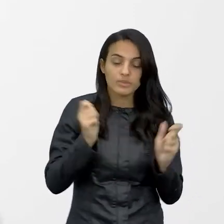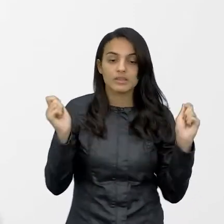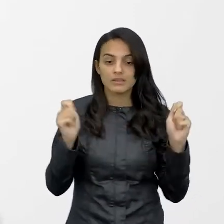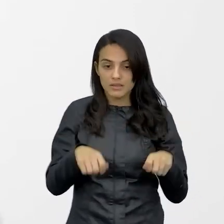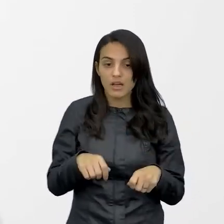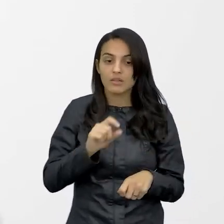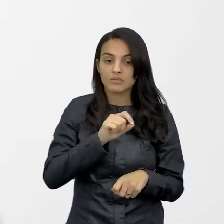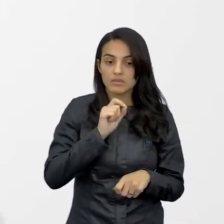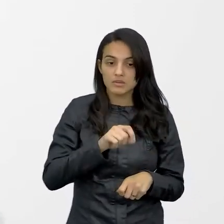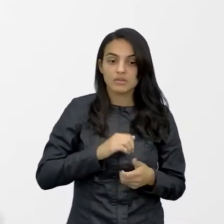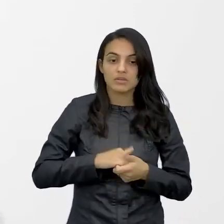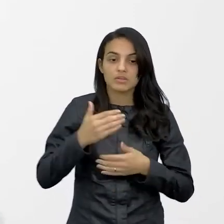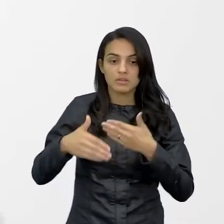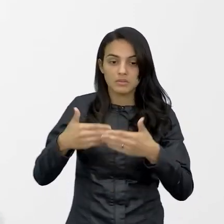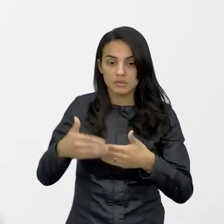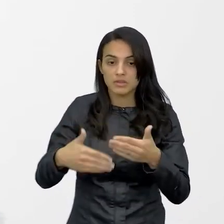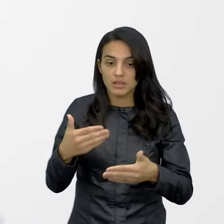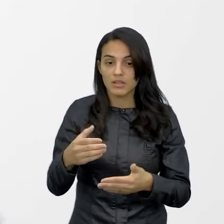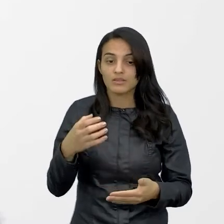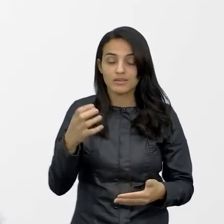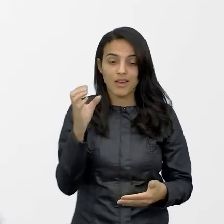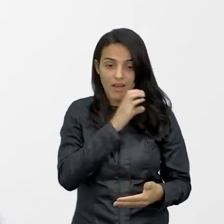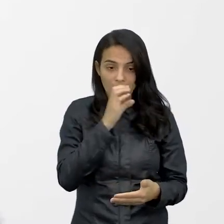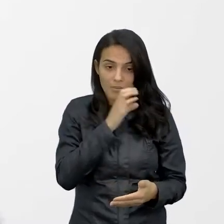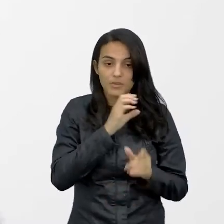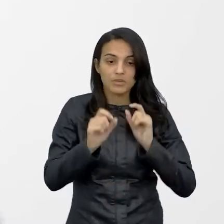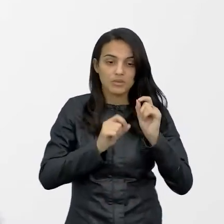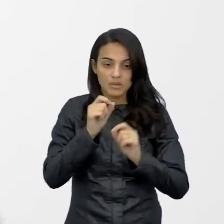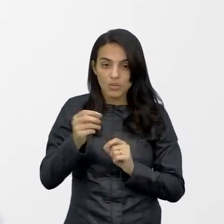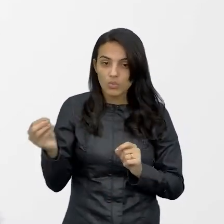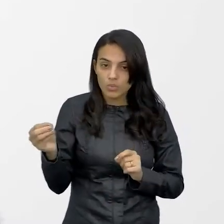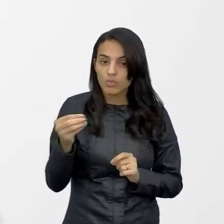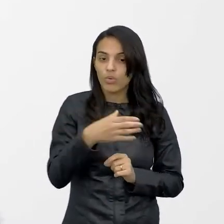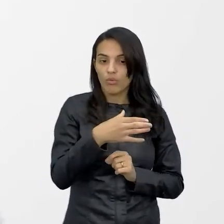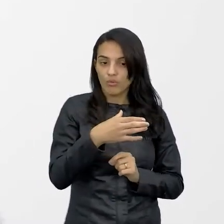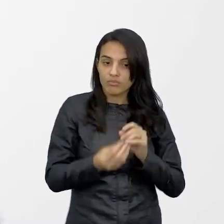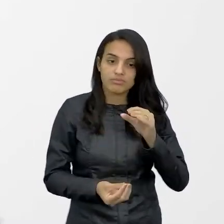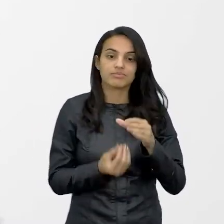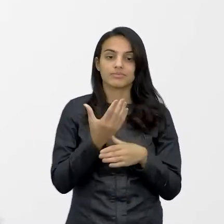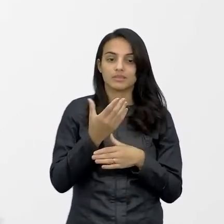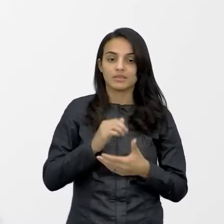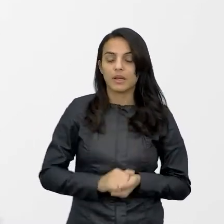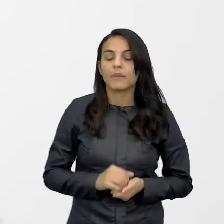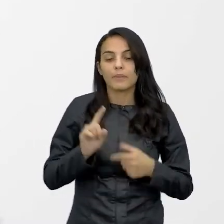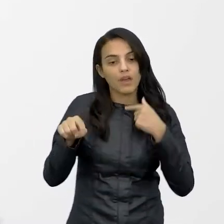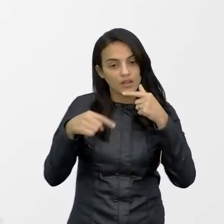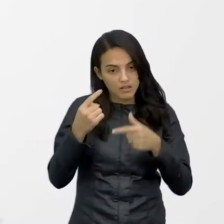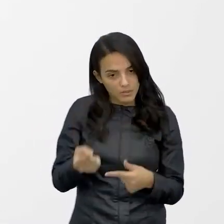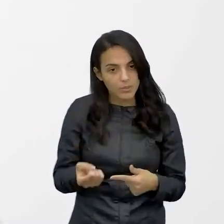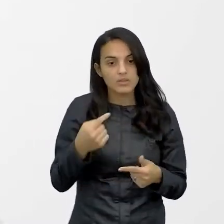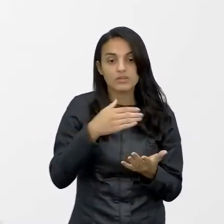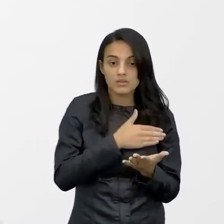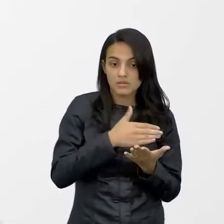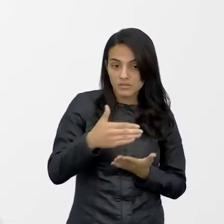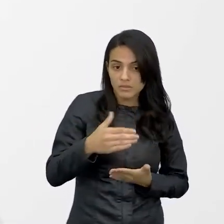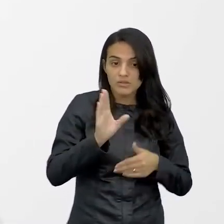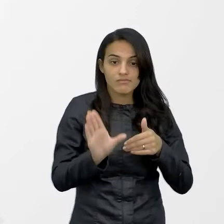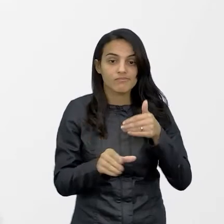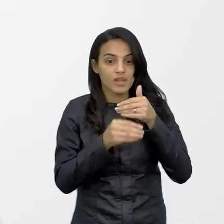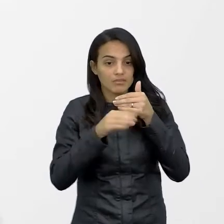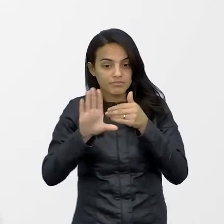obtemos o chamado processo emergente, onde um novo nível de organização surge. Em seguida, começamos a